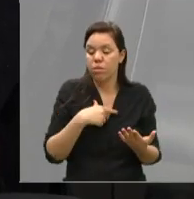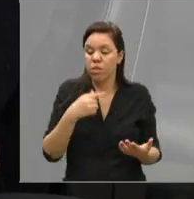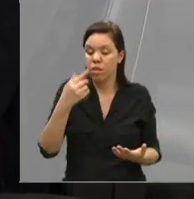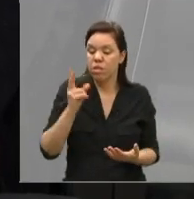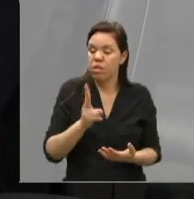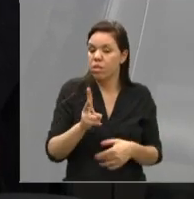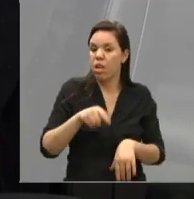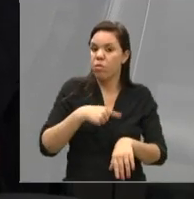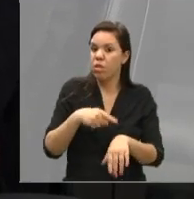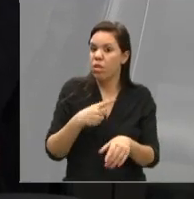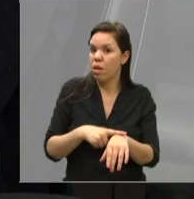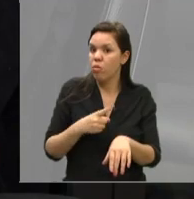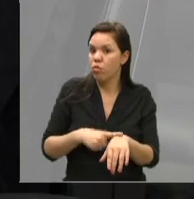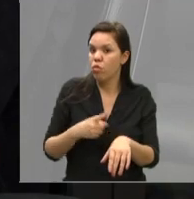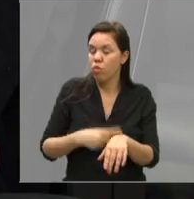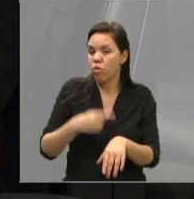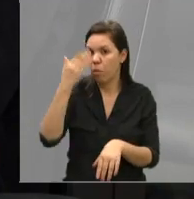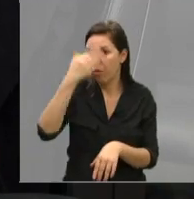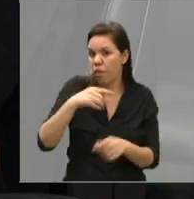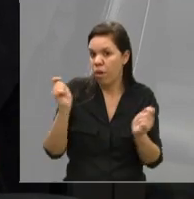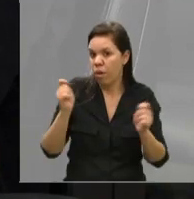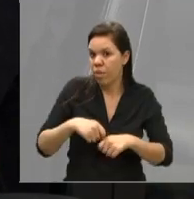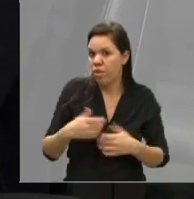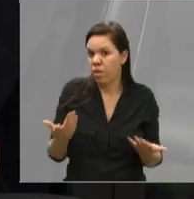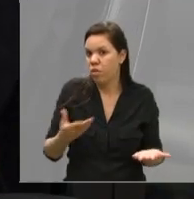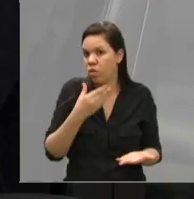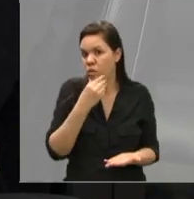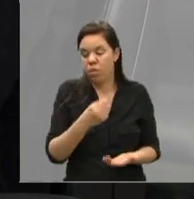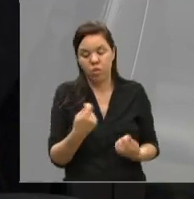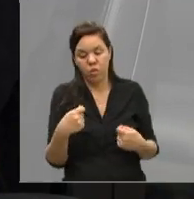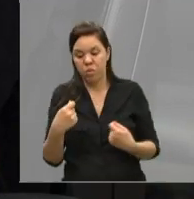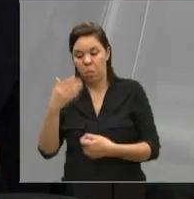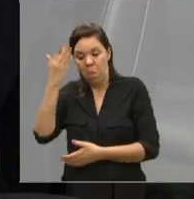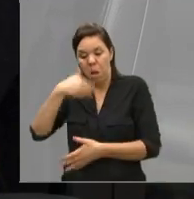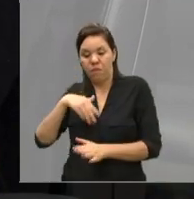somos tão capacitadas quanto, né? Então, os homens eles não têm que provar que